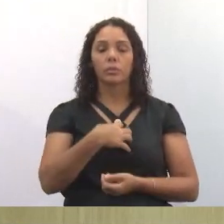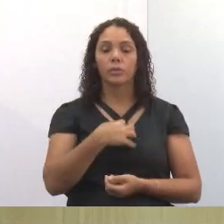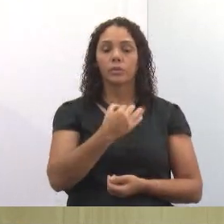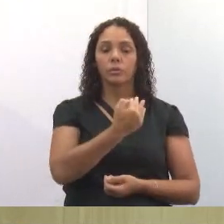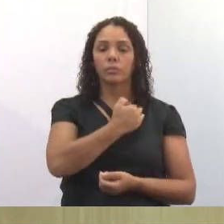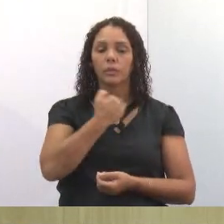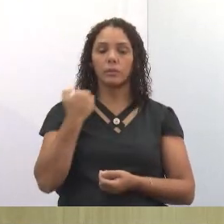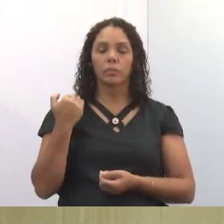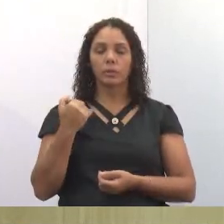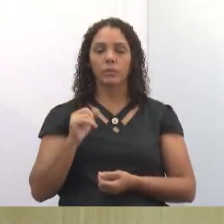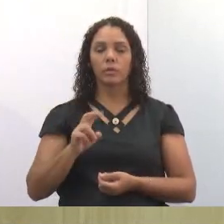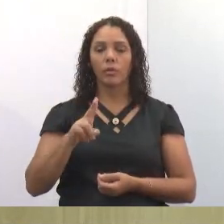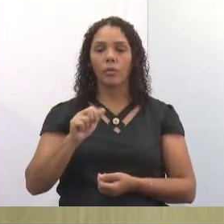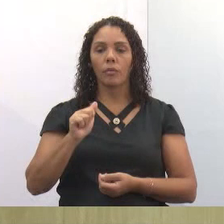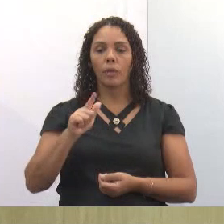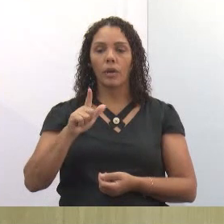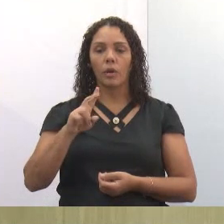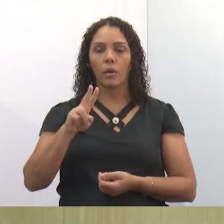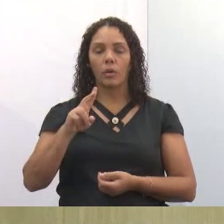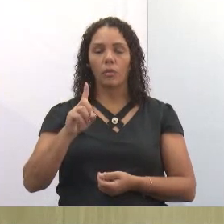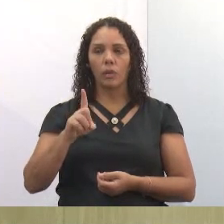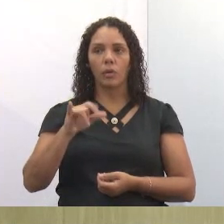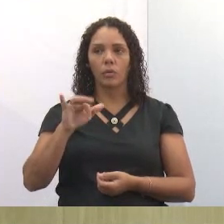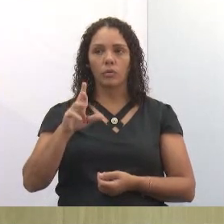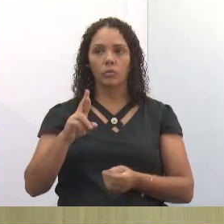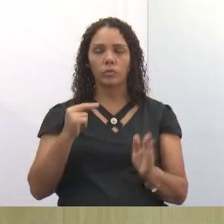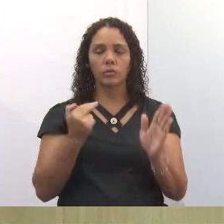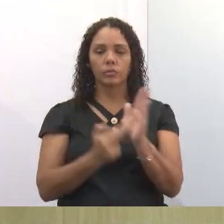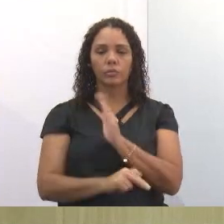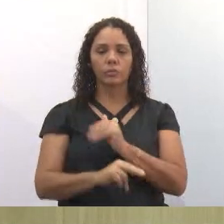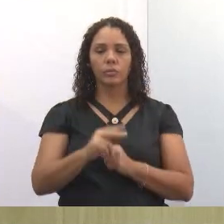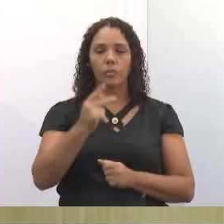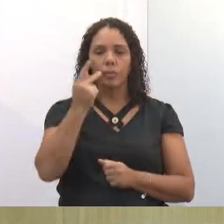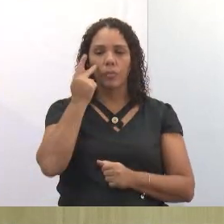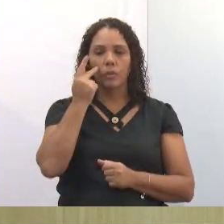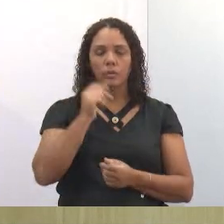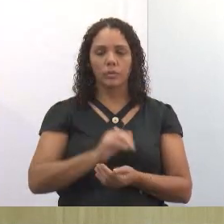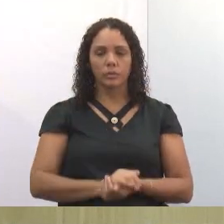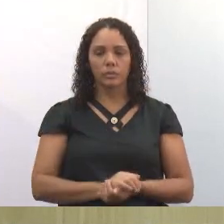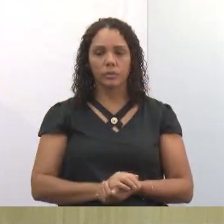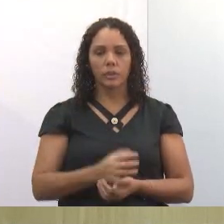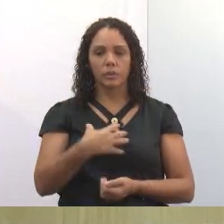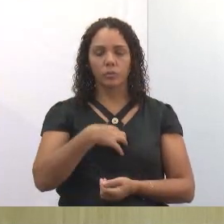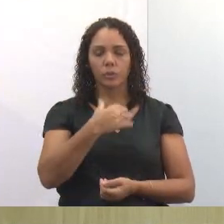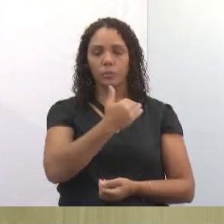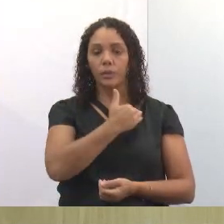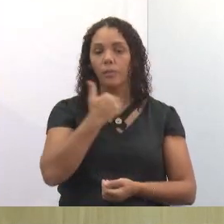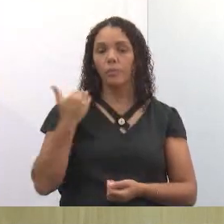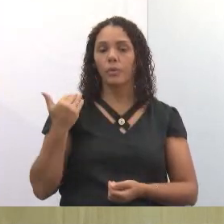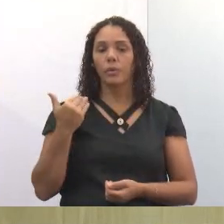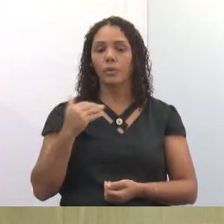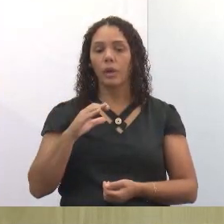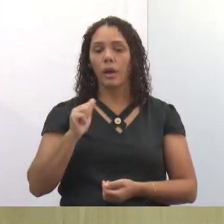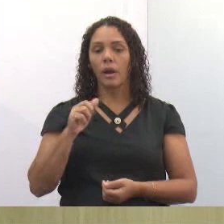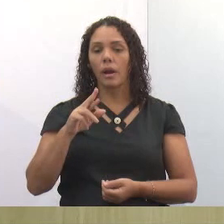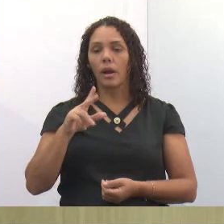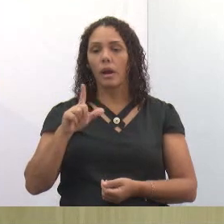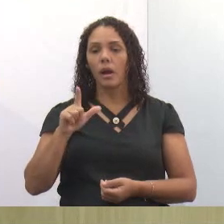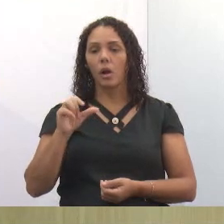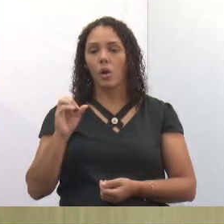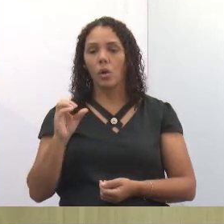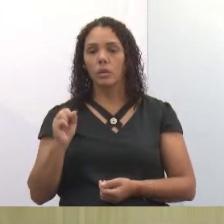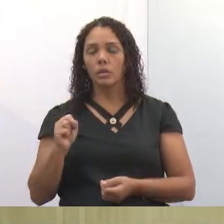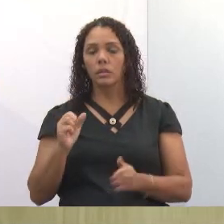pelo falecimento de Valdir Marrom. Voto formulado pelo vereador Paulinos Condutores. Voto pesar pelo falecimento de Carlos Bueno